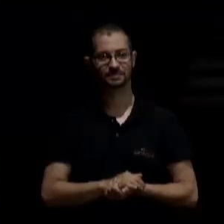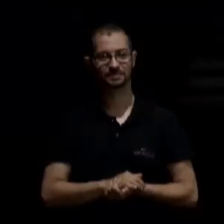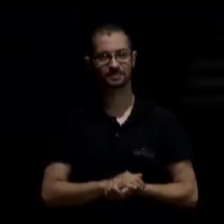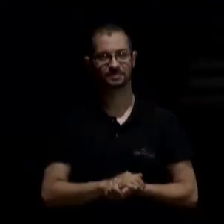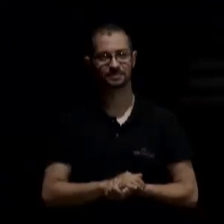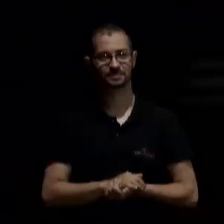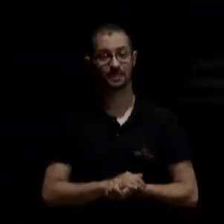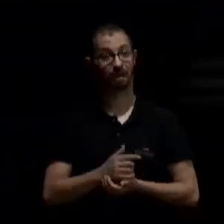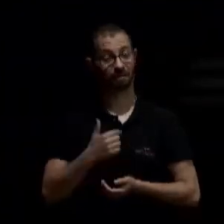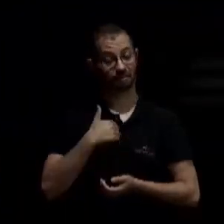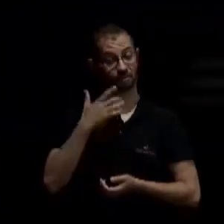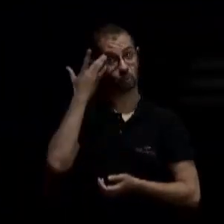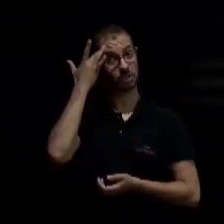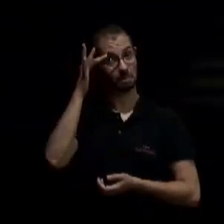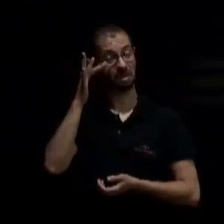Eu não sabia? Pois é.